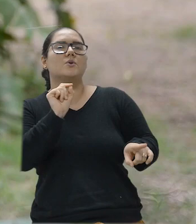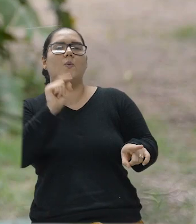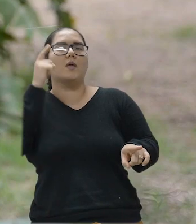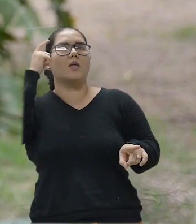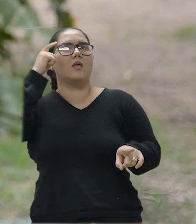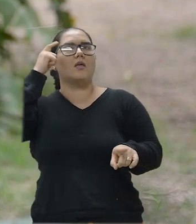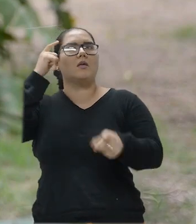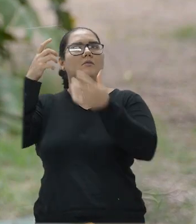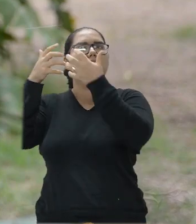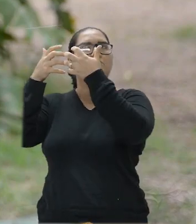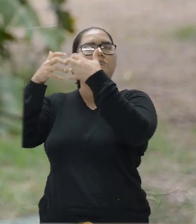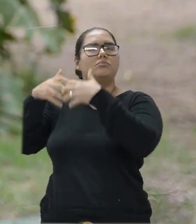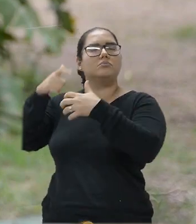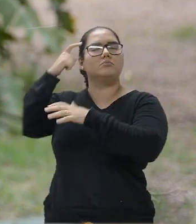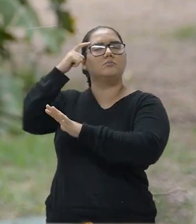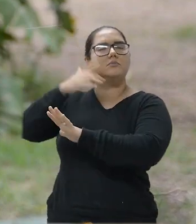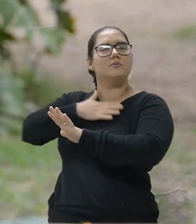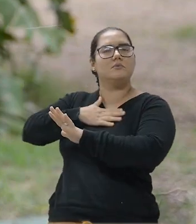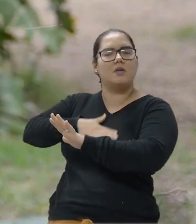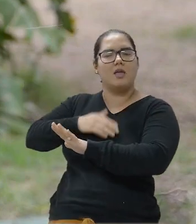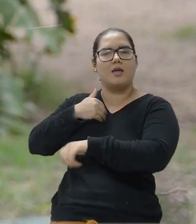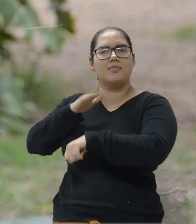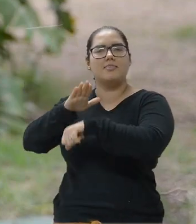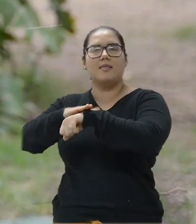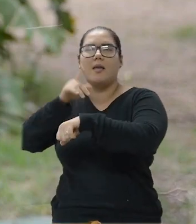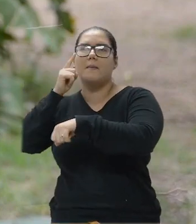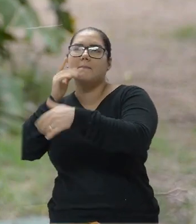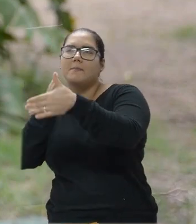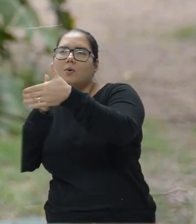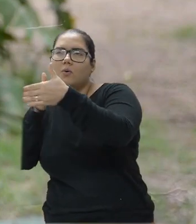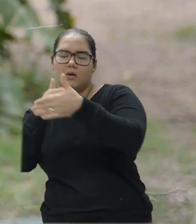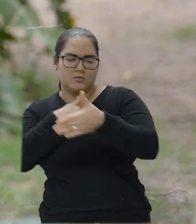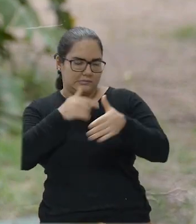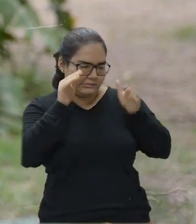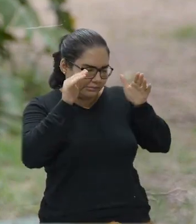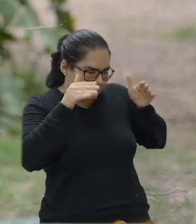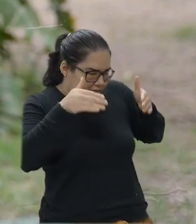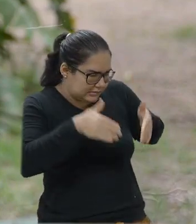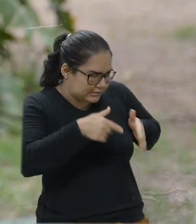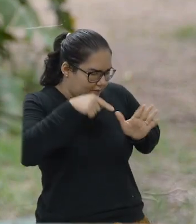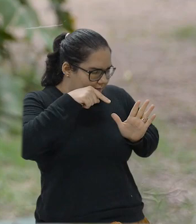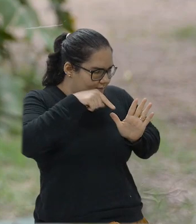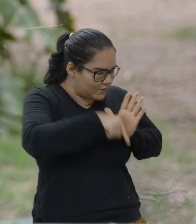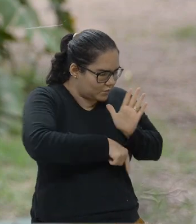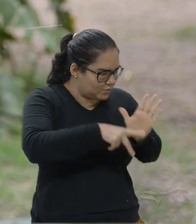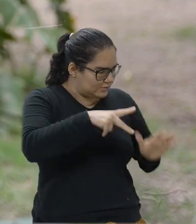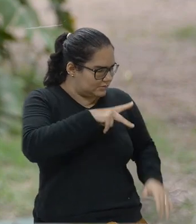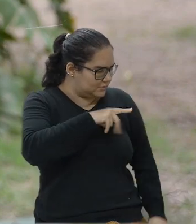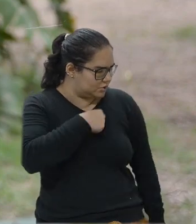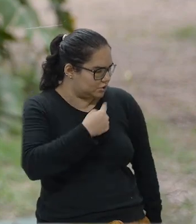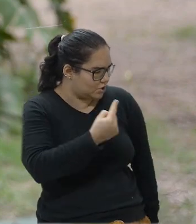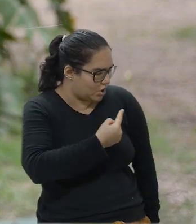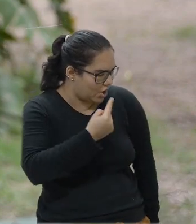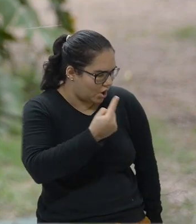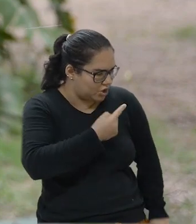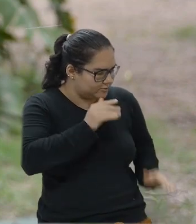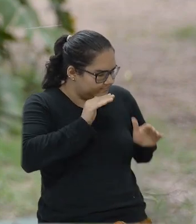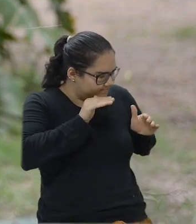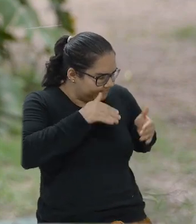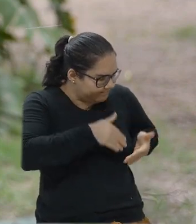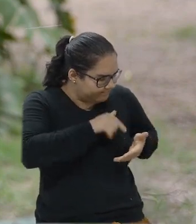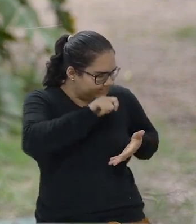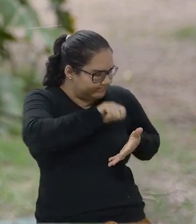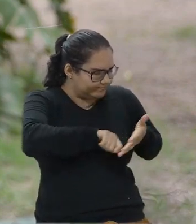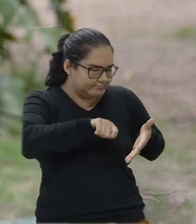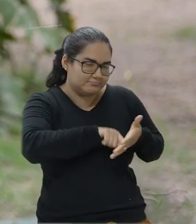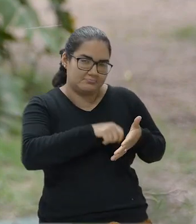sossego, de um tempo dedicado, de entrega e íntima e solitária